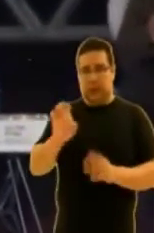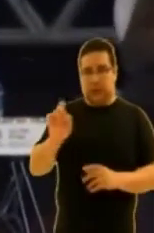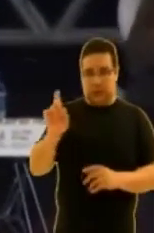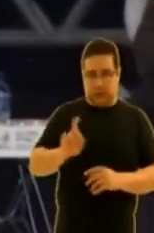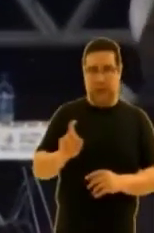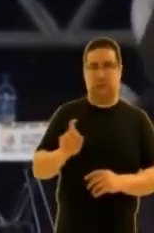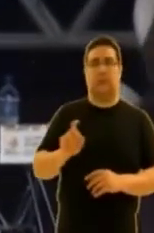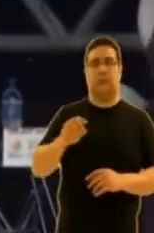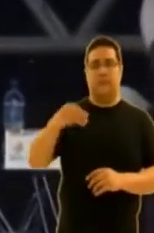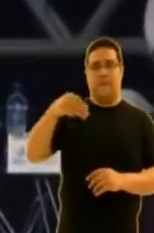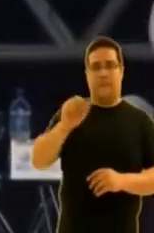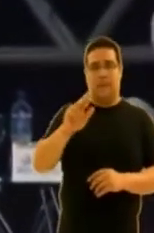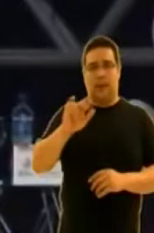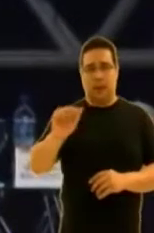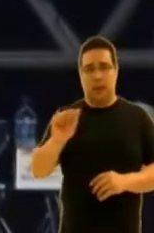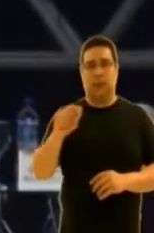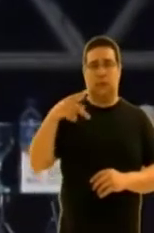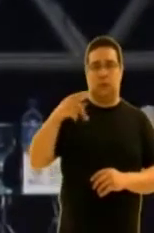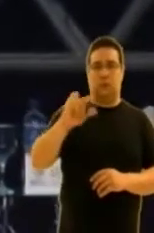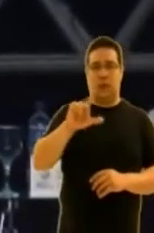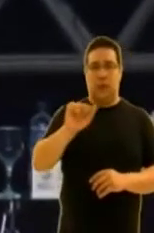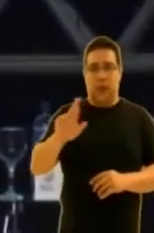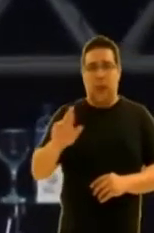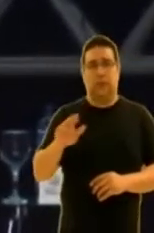ex-chefe por mais de uma década,